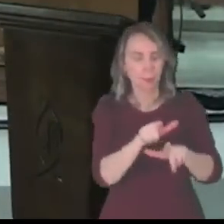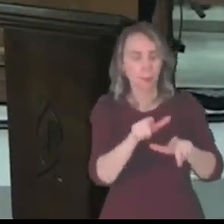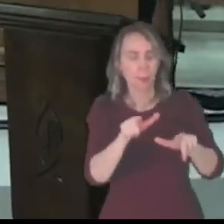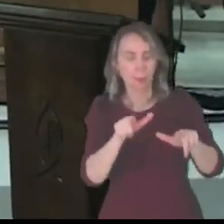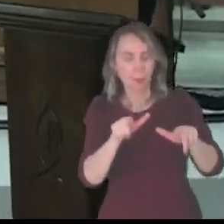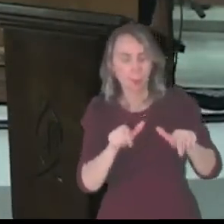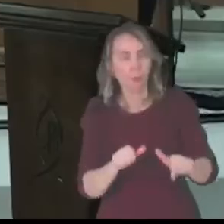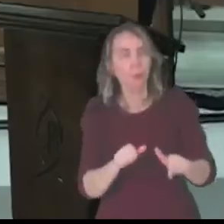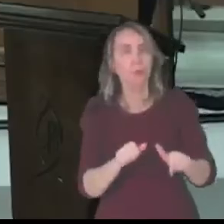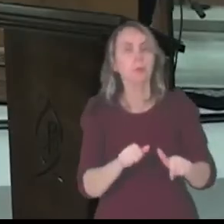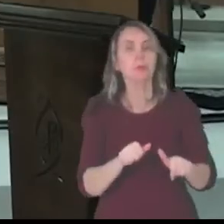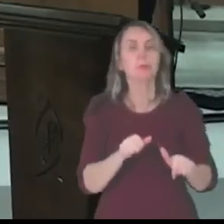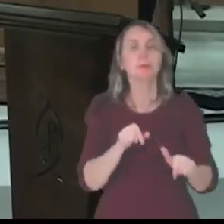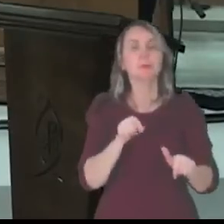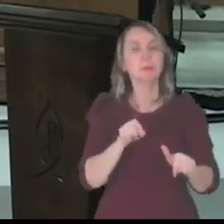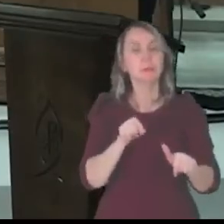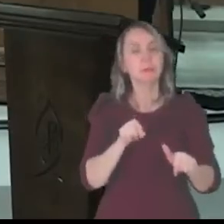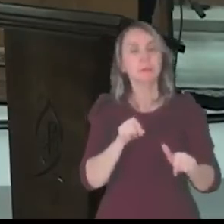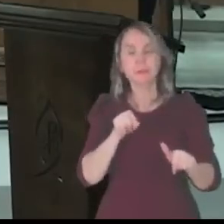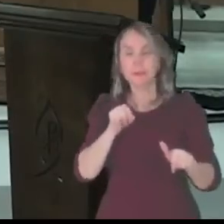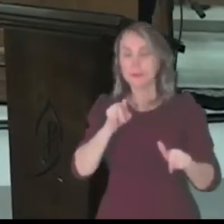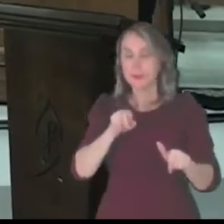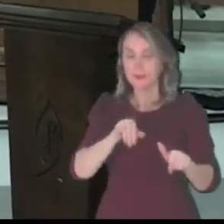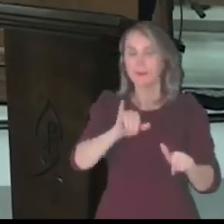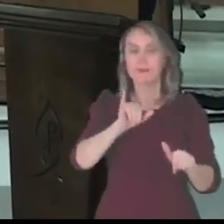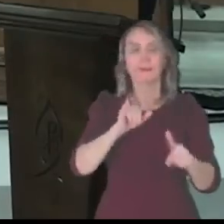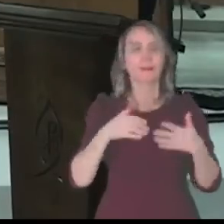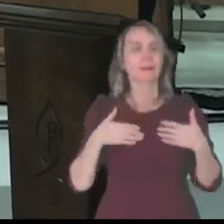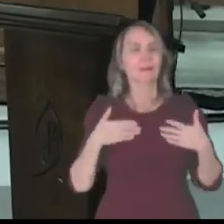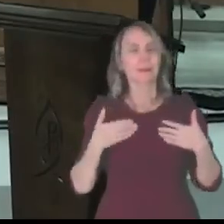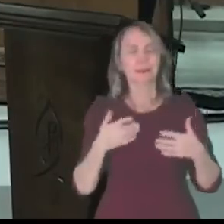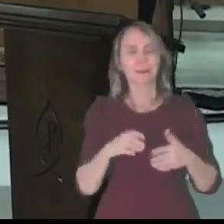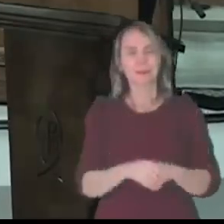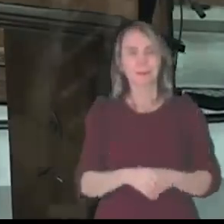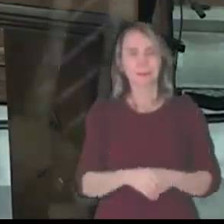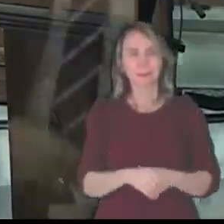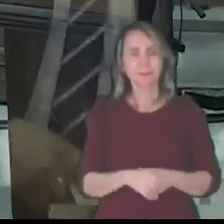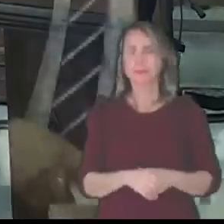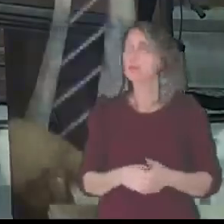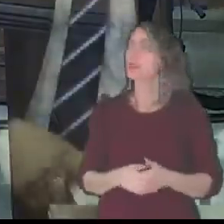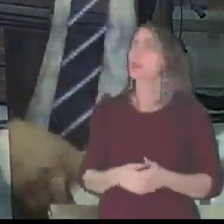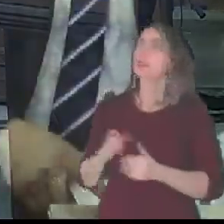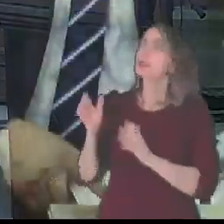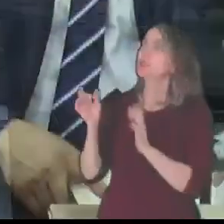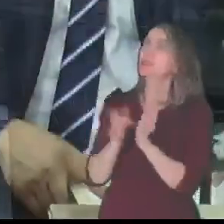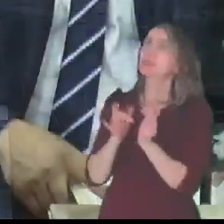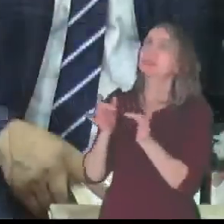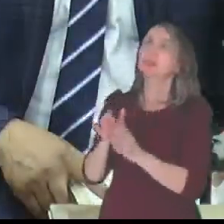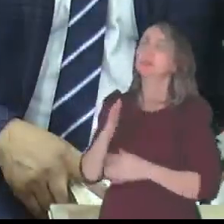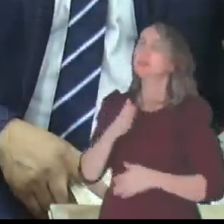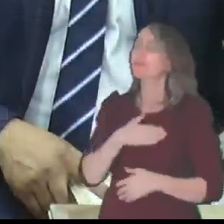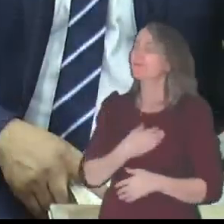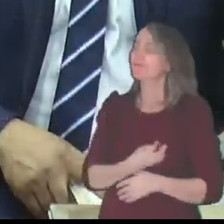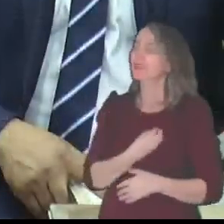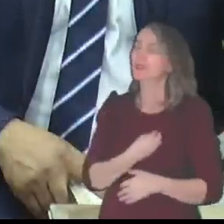secos se alegrarão com isso Jesus a minha vida está um deserto